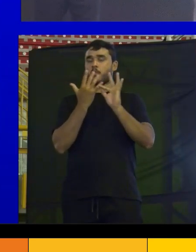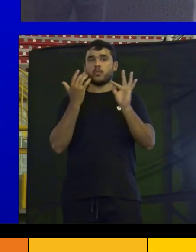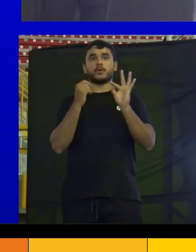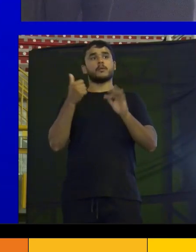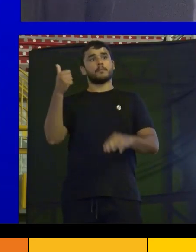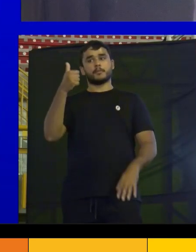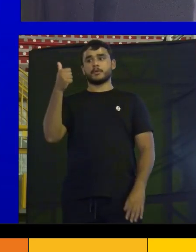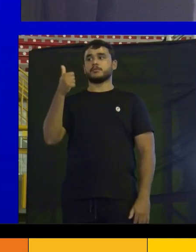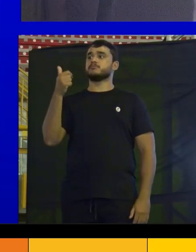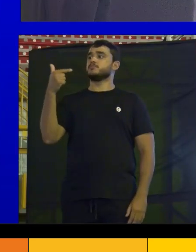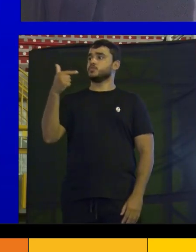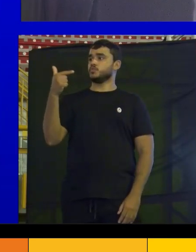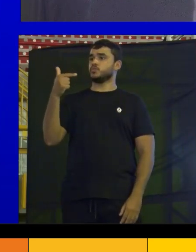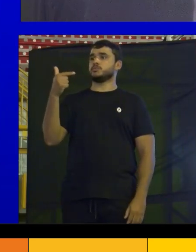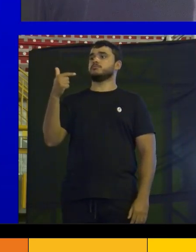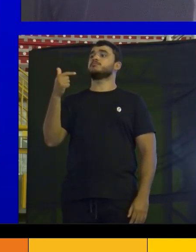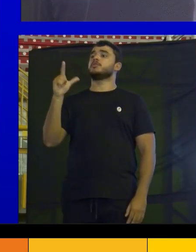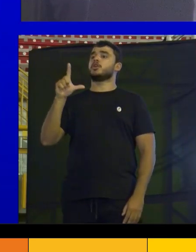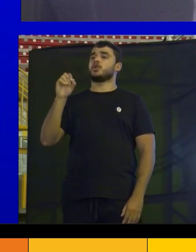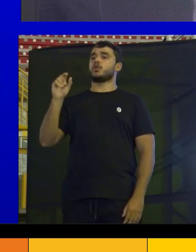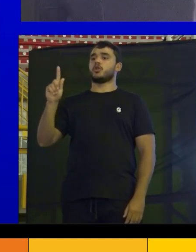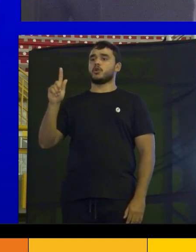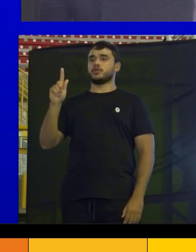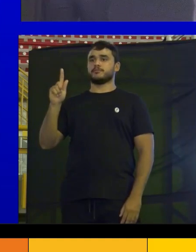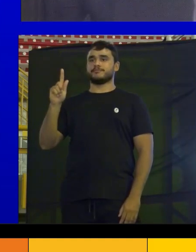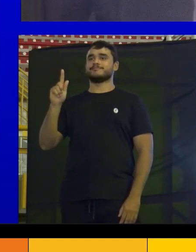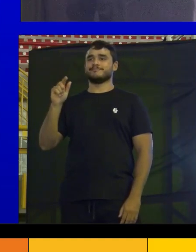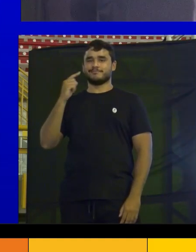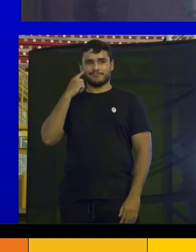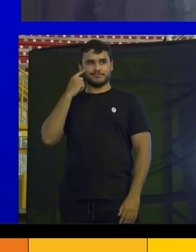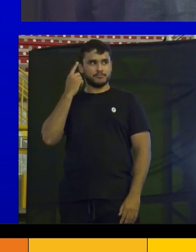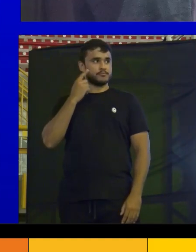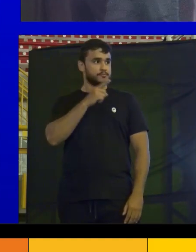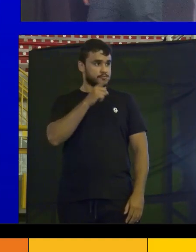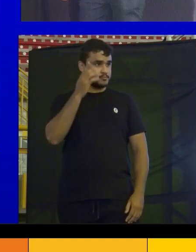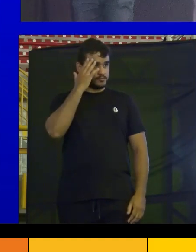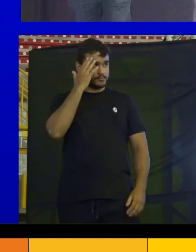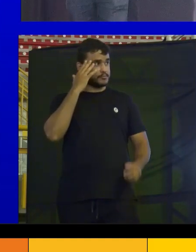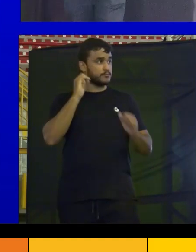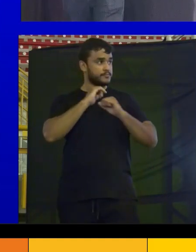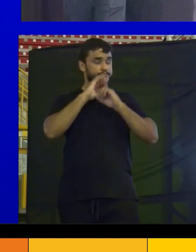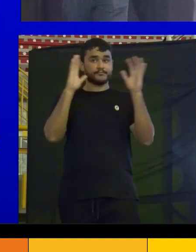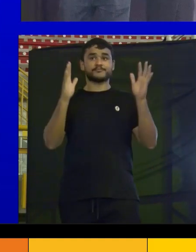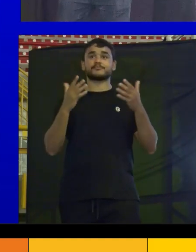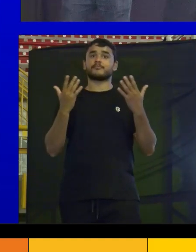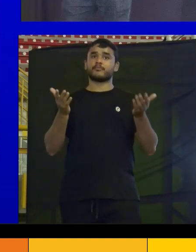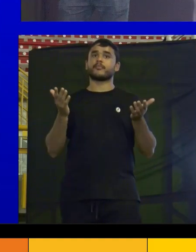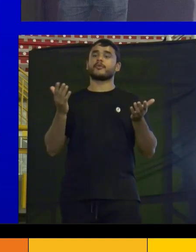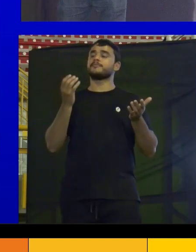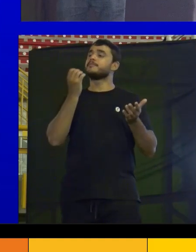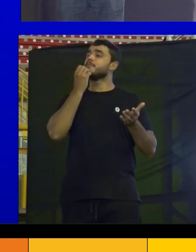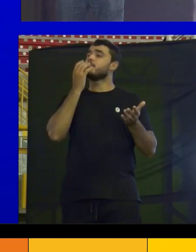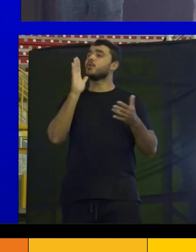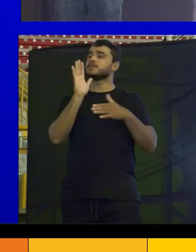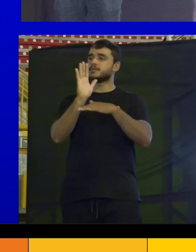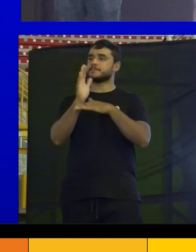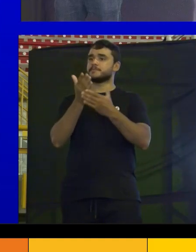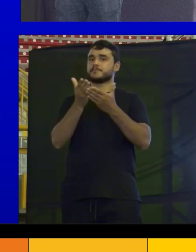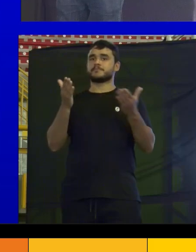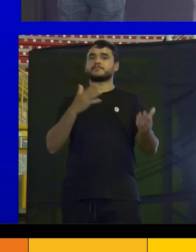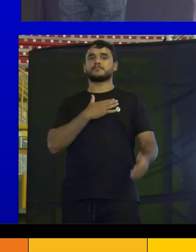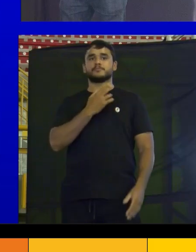que você entenda isso. Vai lá, Vamos Ilan. lá. Bom dia, boa tarde, meus queridos. Professor Ilan Rodrigues, professor